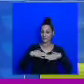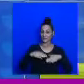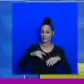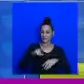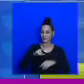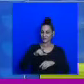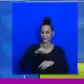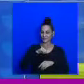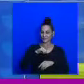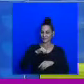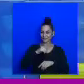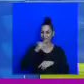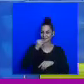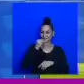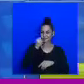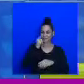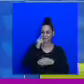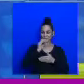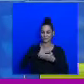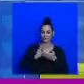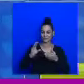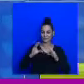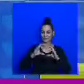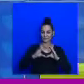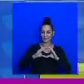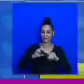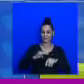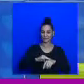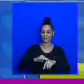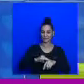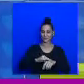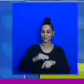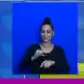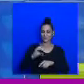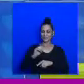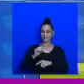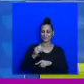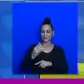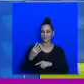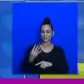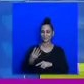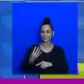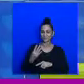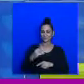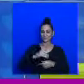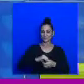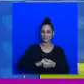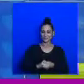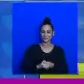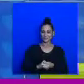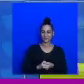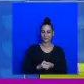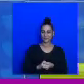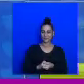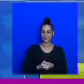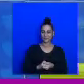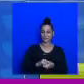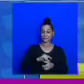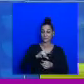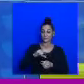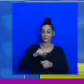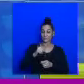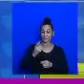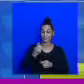Calma, você ainda tem chances. Bola marrom, número 04. Marrom, 04.